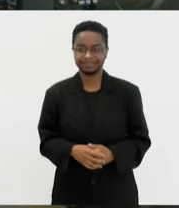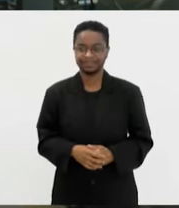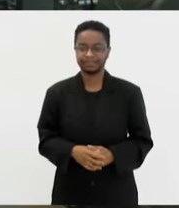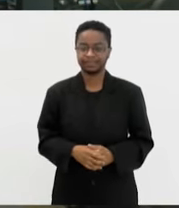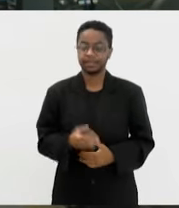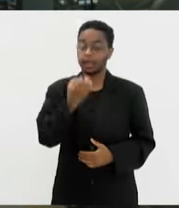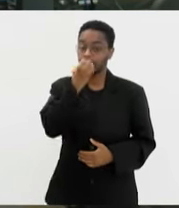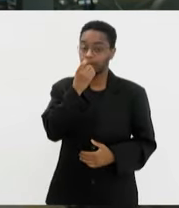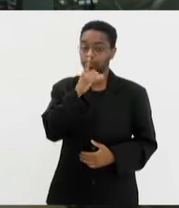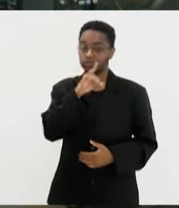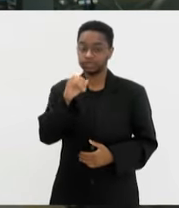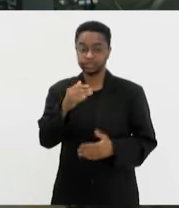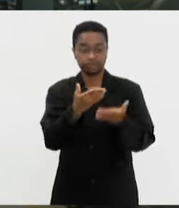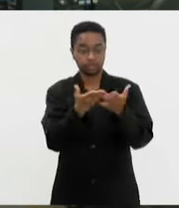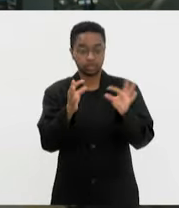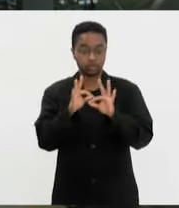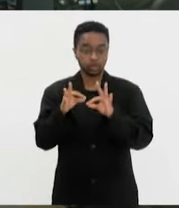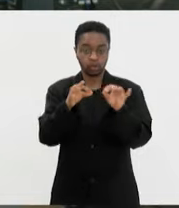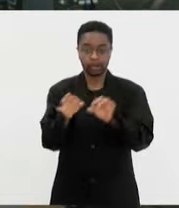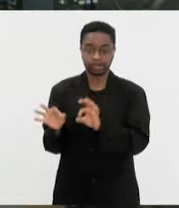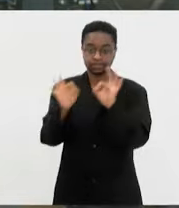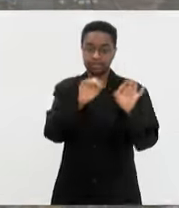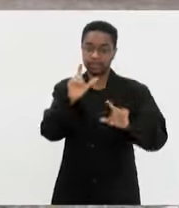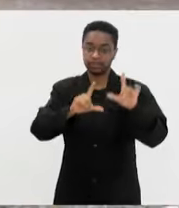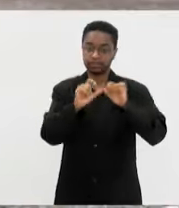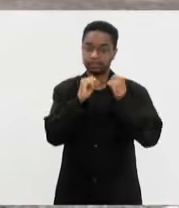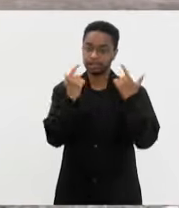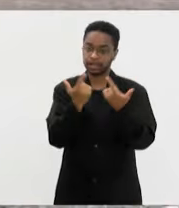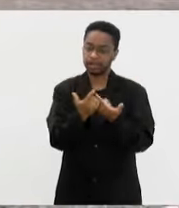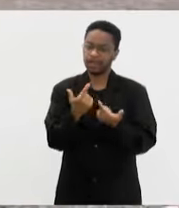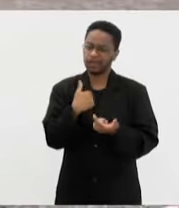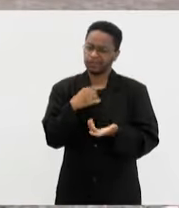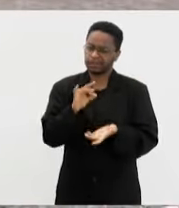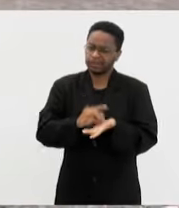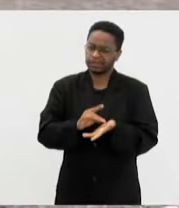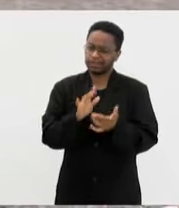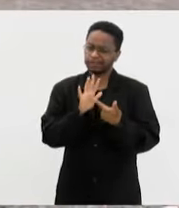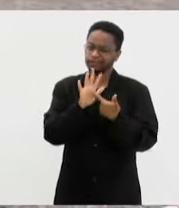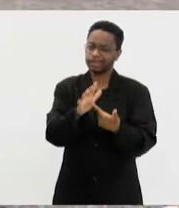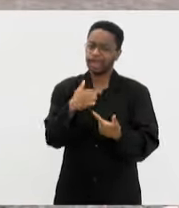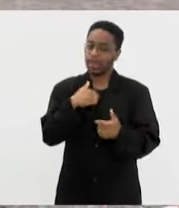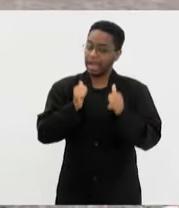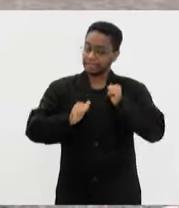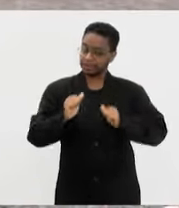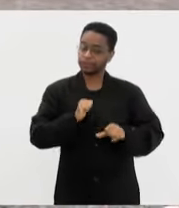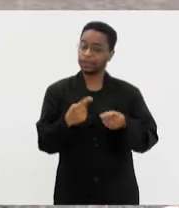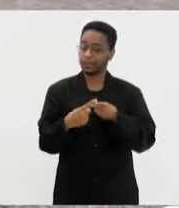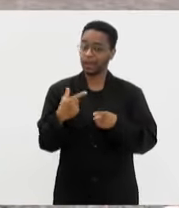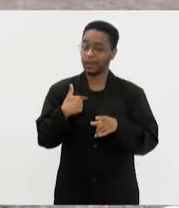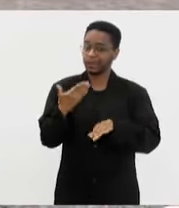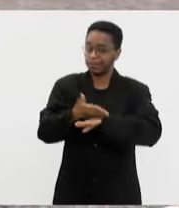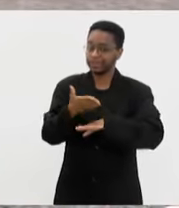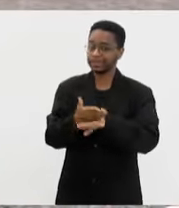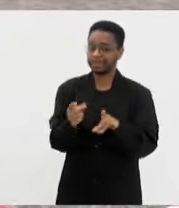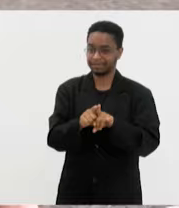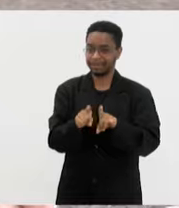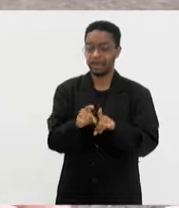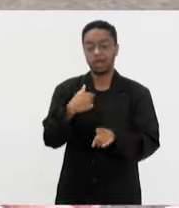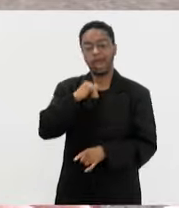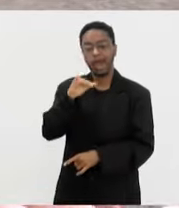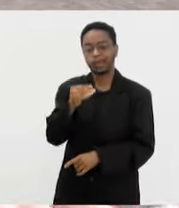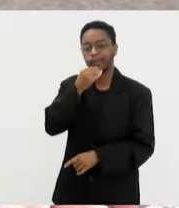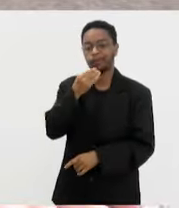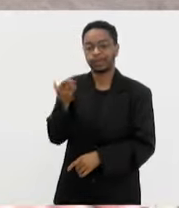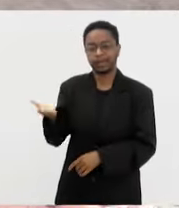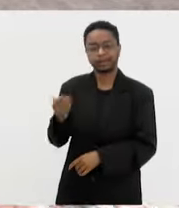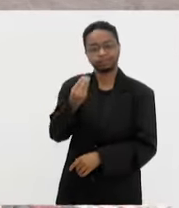Bom dia, Vicente. Bom dia a todos que acompanham a TV Alerj. Eu confesso que eu estou um pouco ansioso para essa corrida, porque eu também vou participar. Vou aproveitar a presença